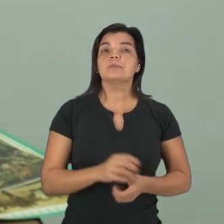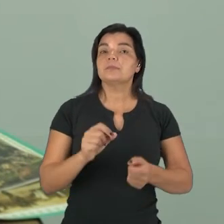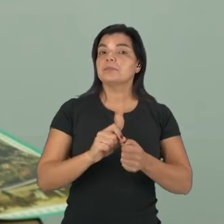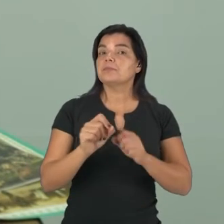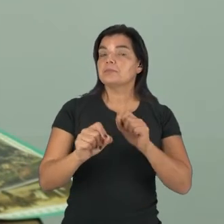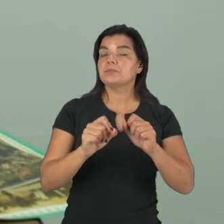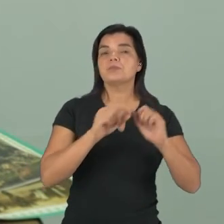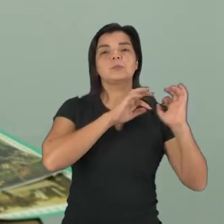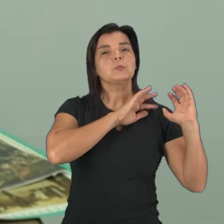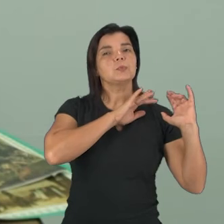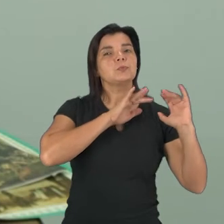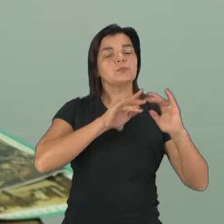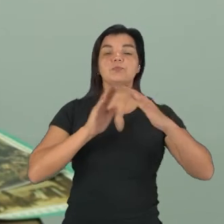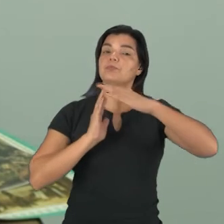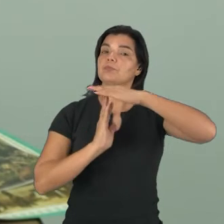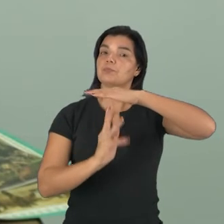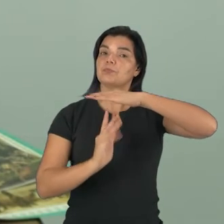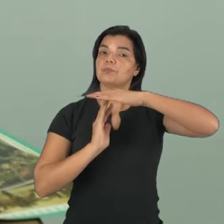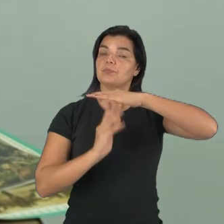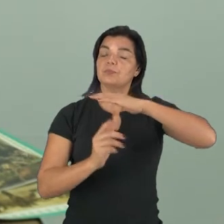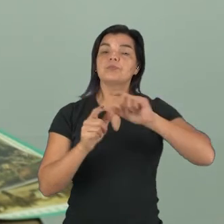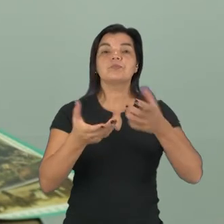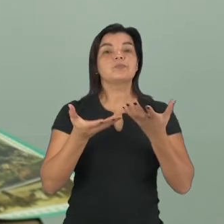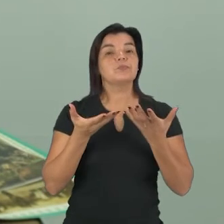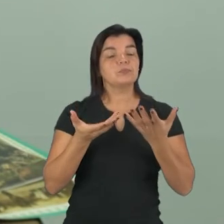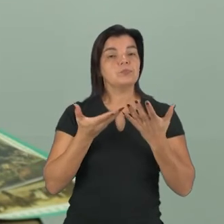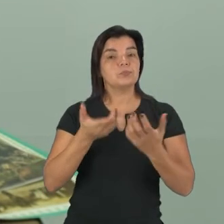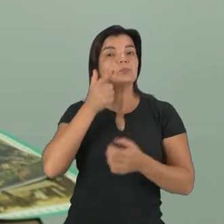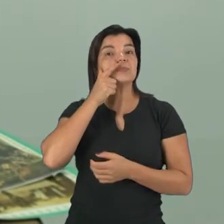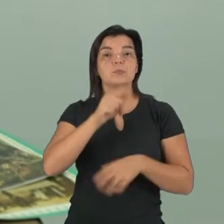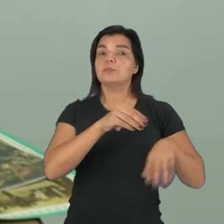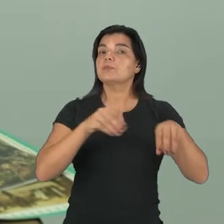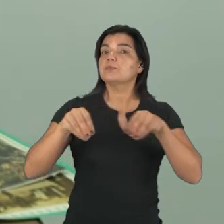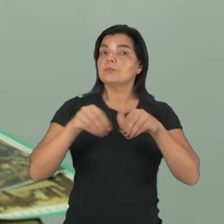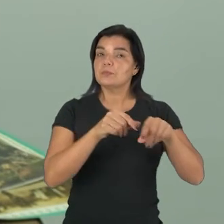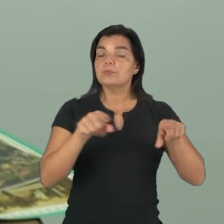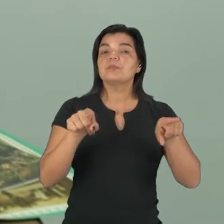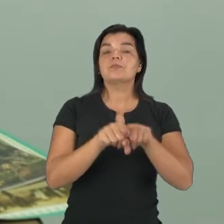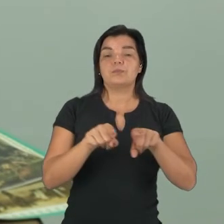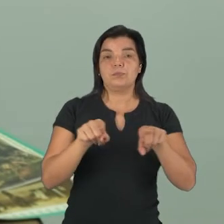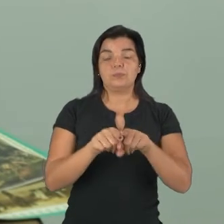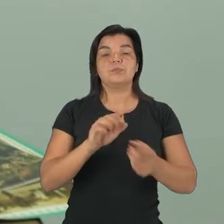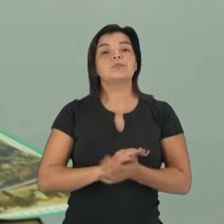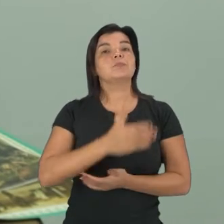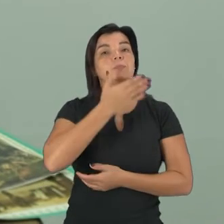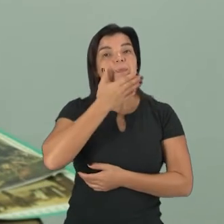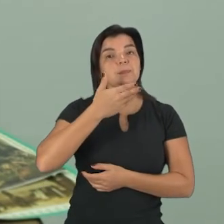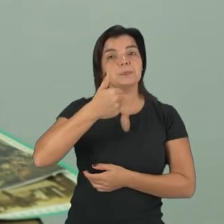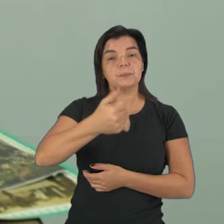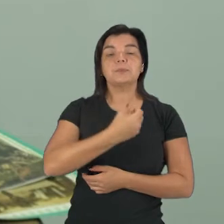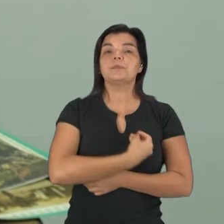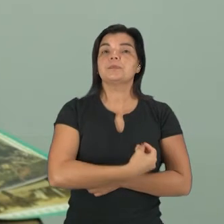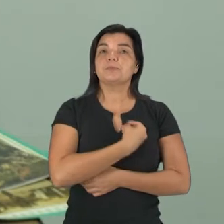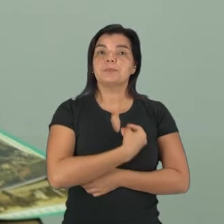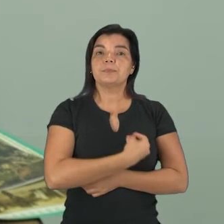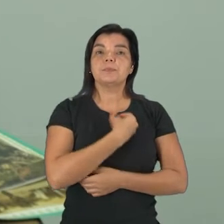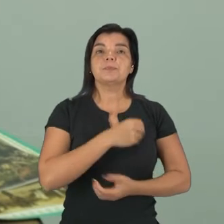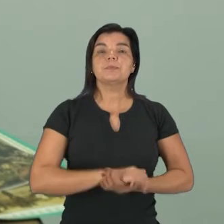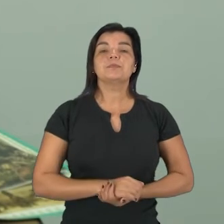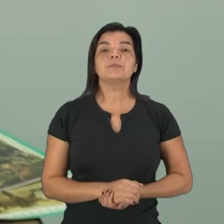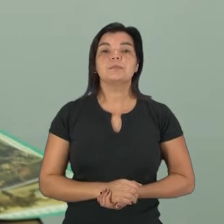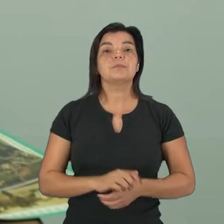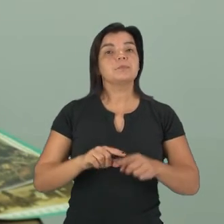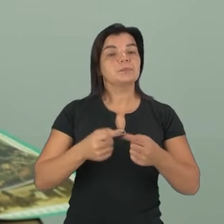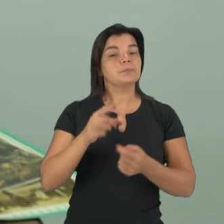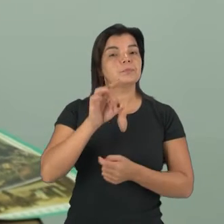fizeram? Vieram muitos imigrantes em busca de conquistar nossas terras, em busca de situações melhores de vida.